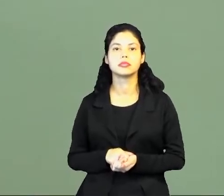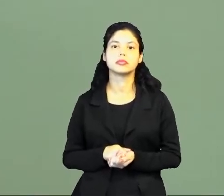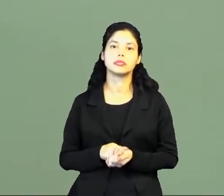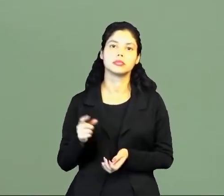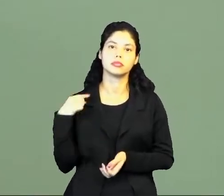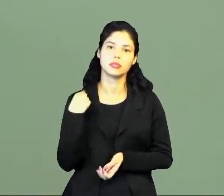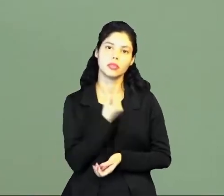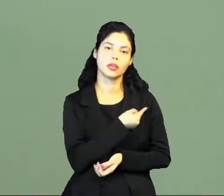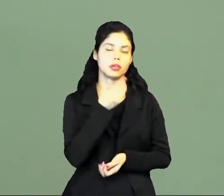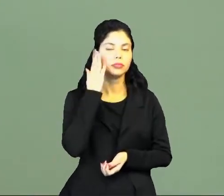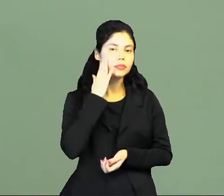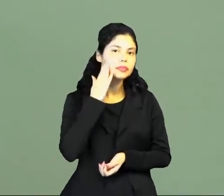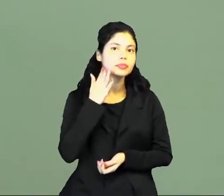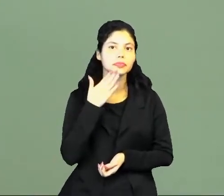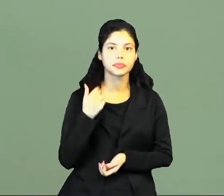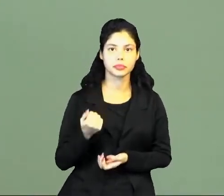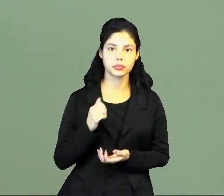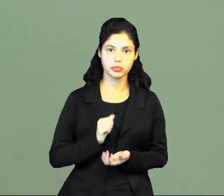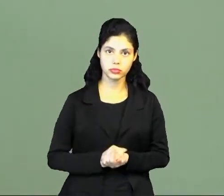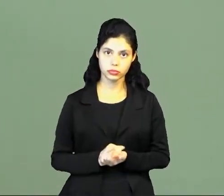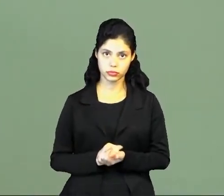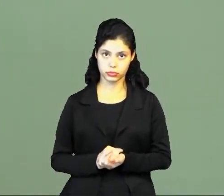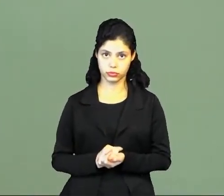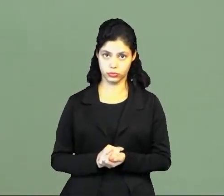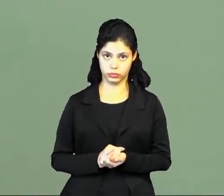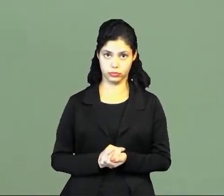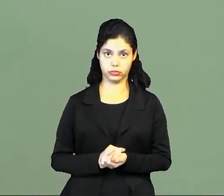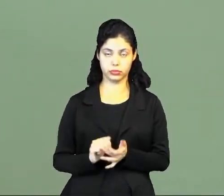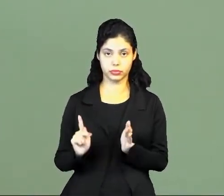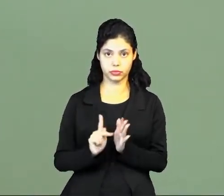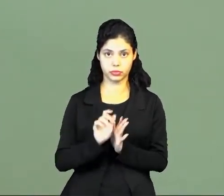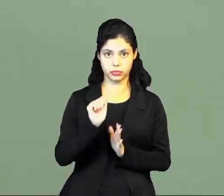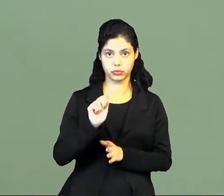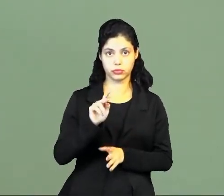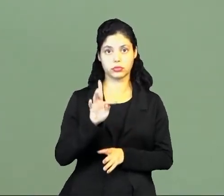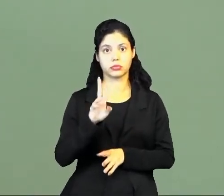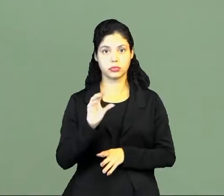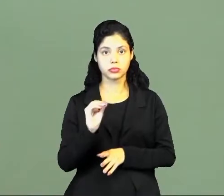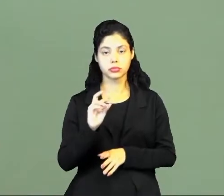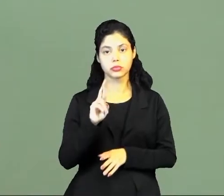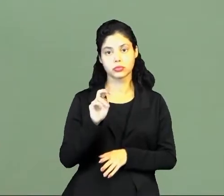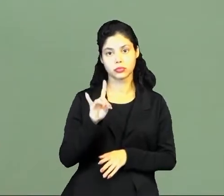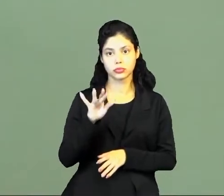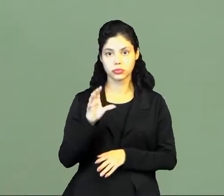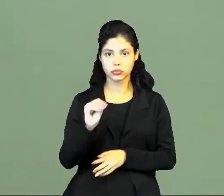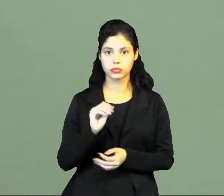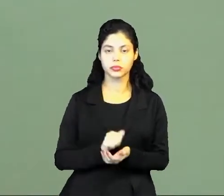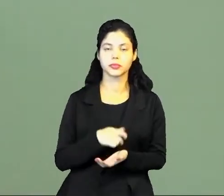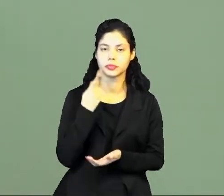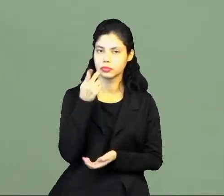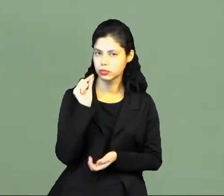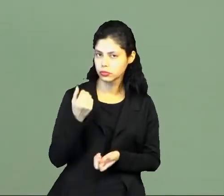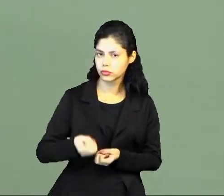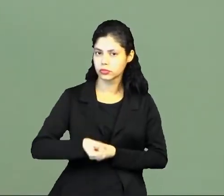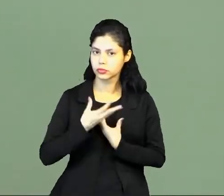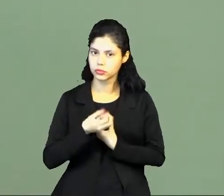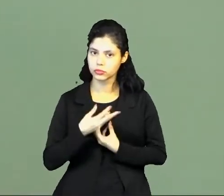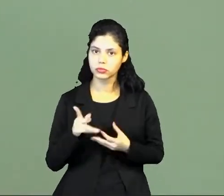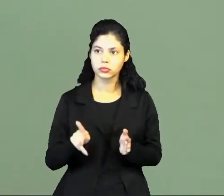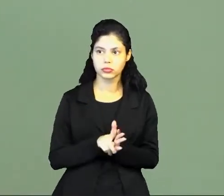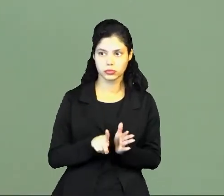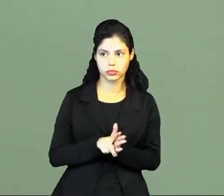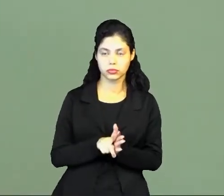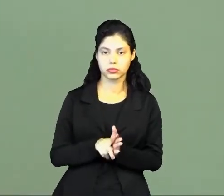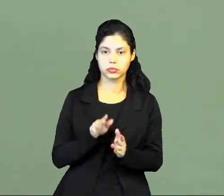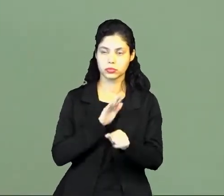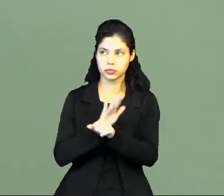Então, para a gente entender um pouco a obra de hoje, que é Autorretrato, de Pablo Neruda, né? A gente vai falar um pouco do poeta, né, e da sua